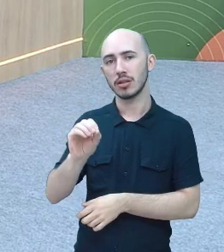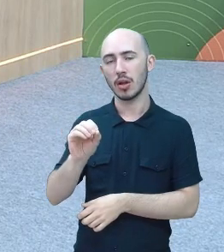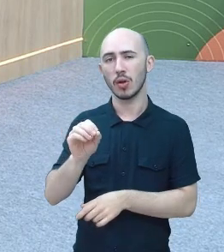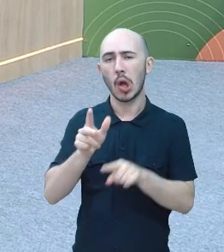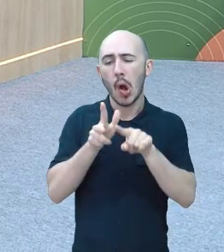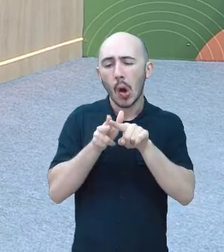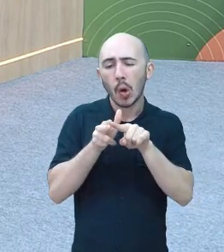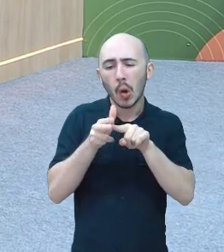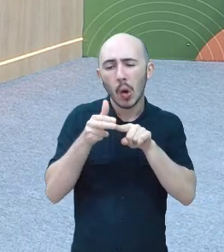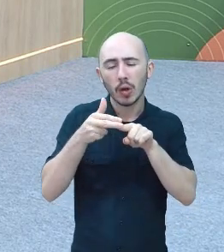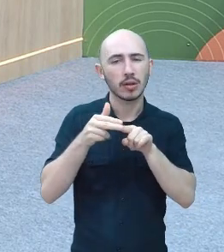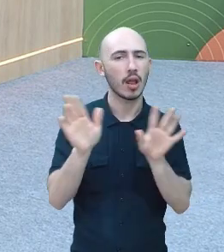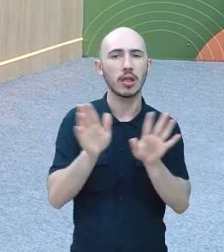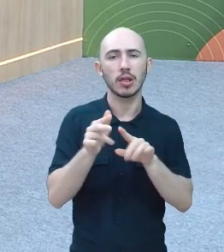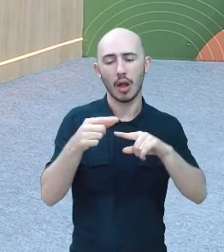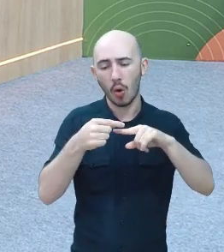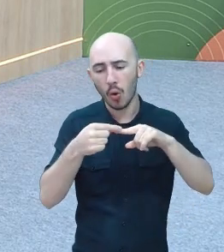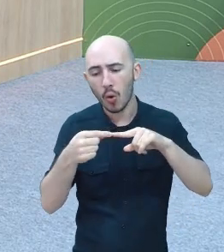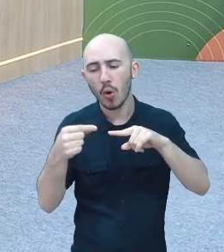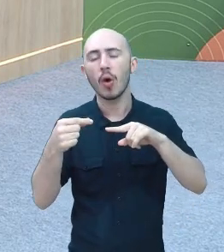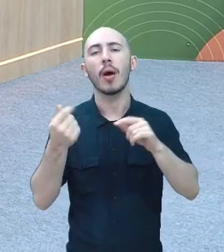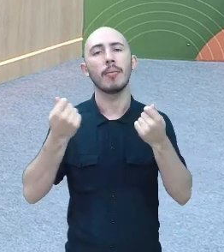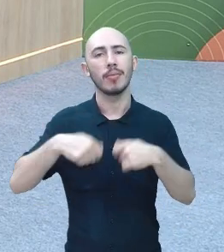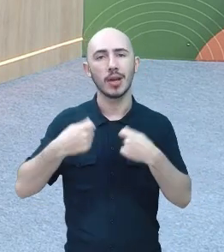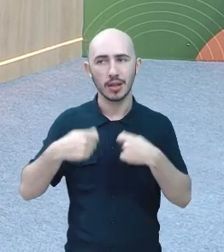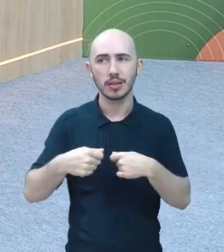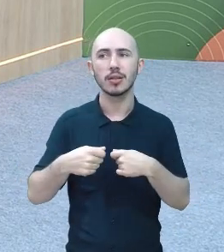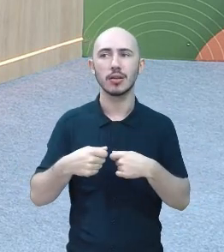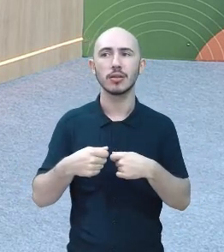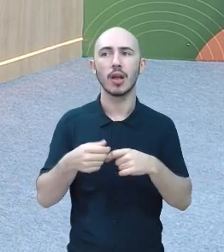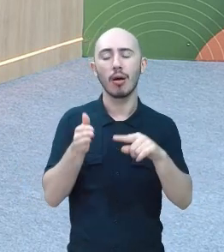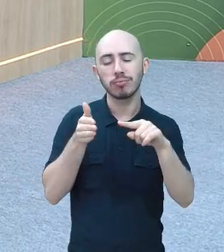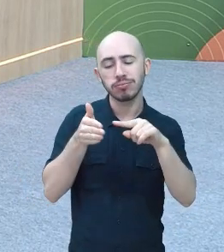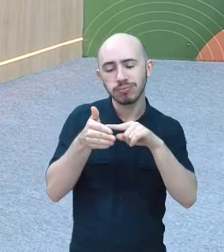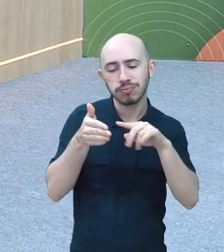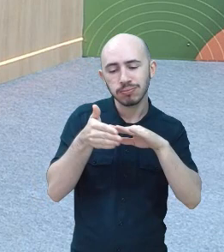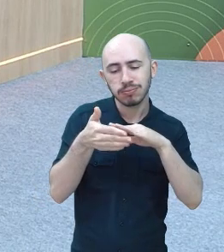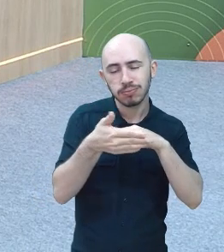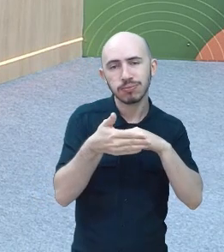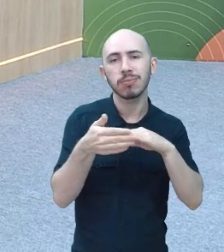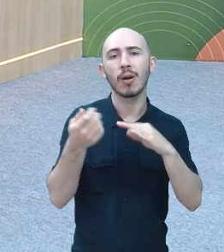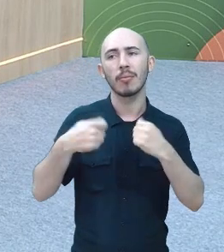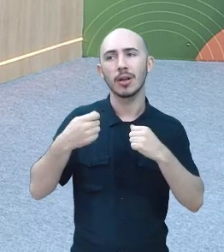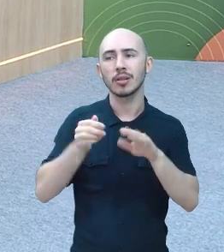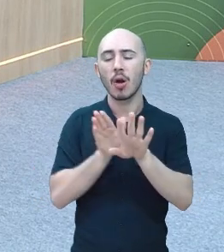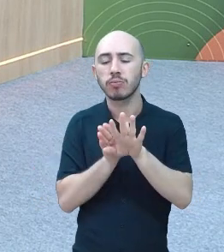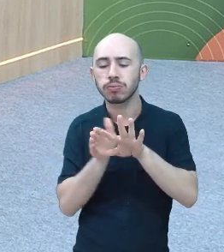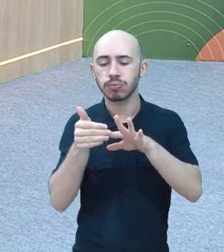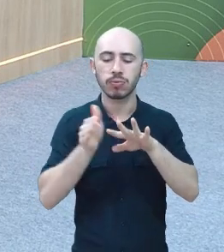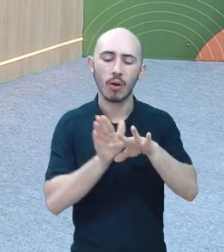curtas, rente à carne, mas ao nível dos dedos e seguindo o contorno das